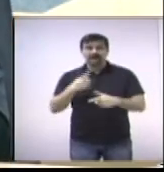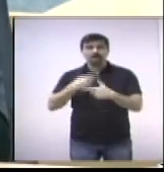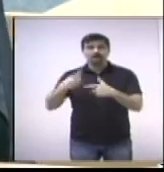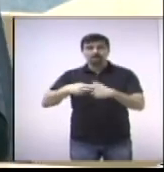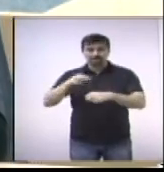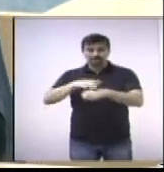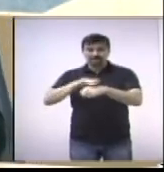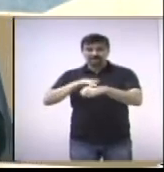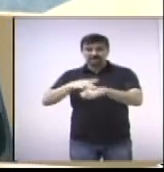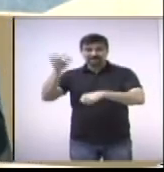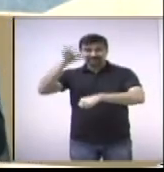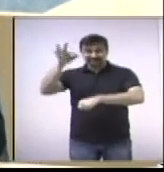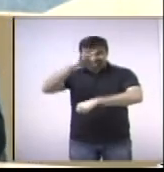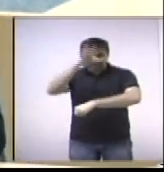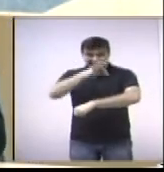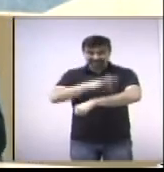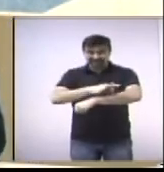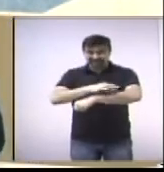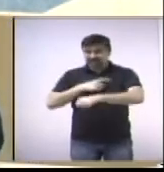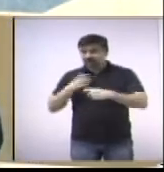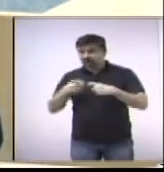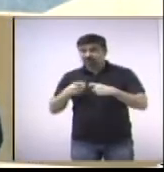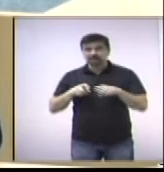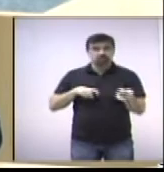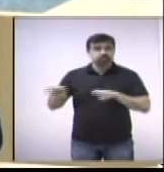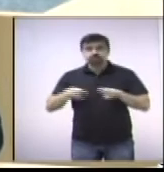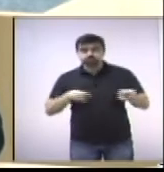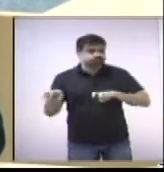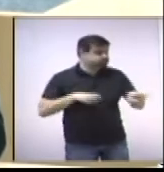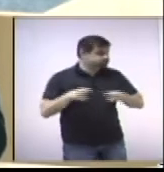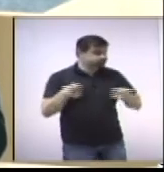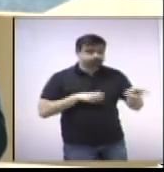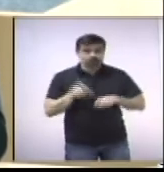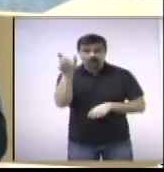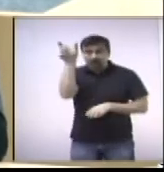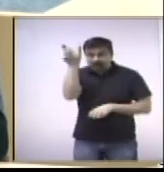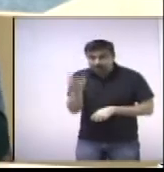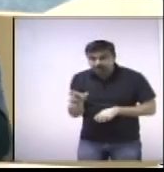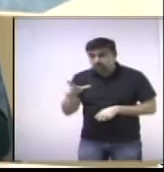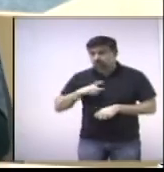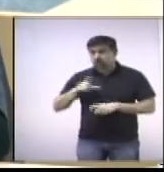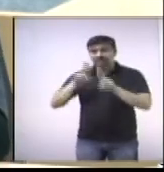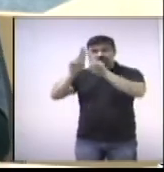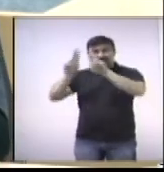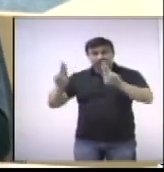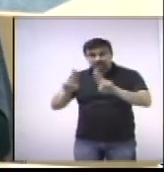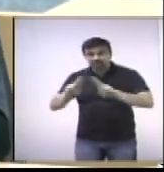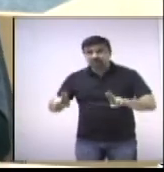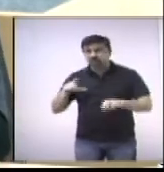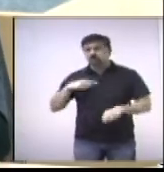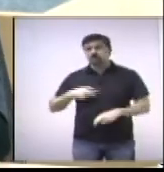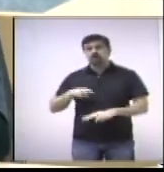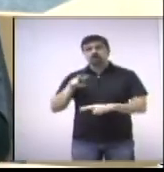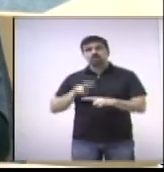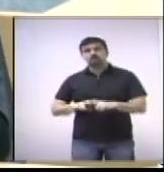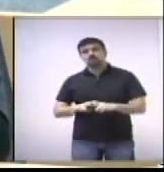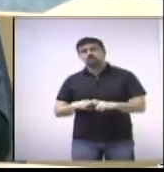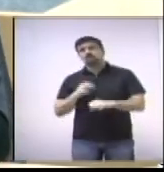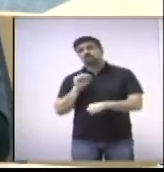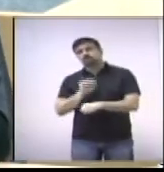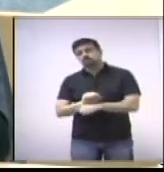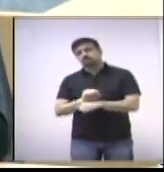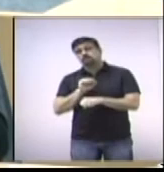Os médicos correndo com os outros atendimentos e a pessoa tendo convênio, tendo que ficar ali, ainda até demorou